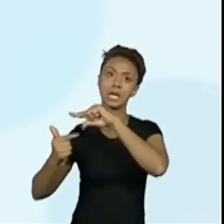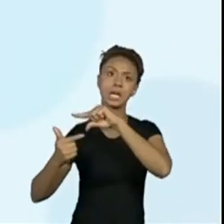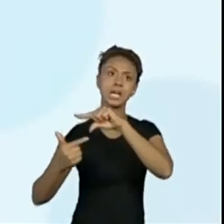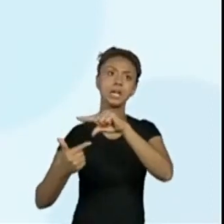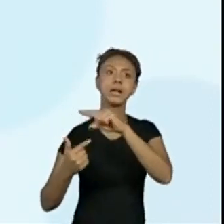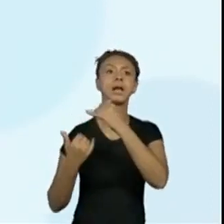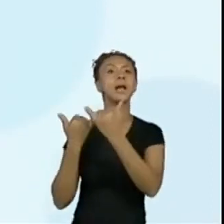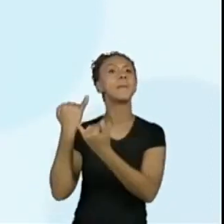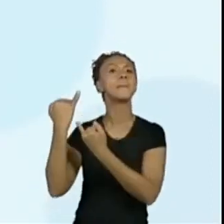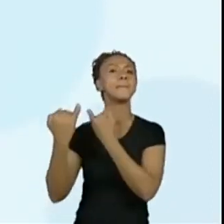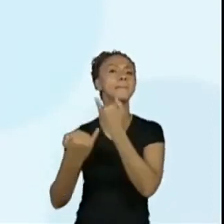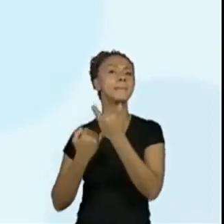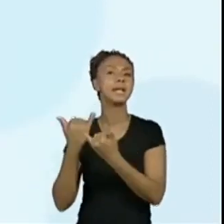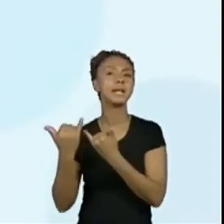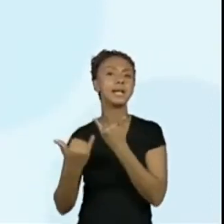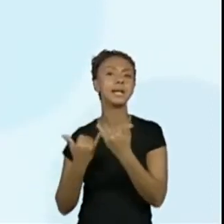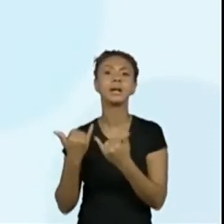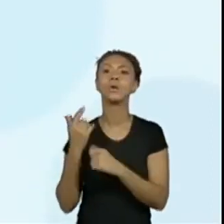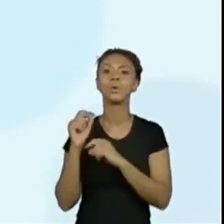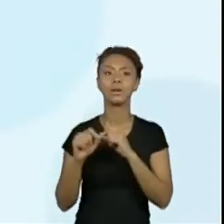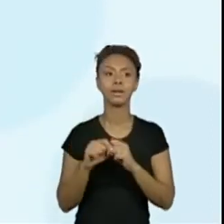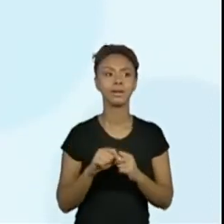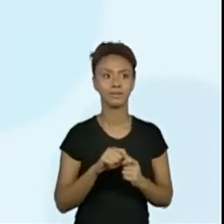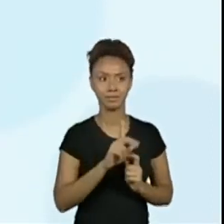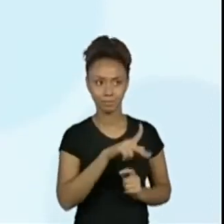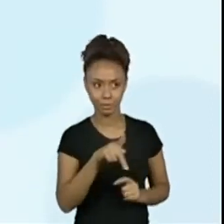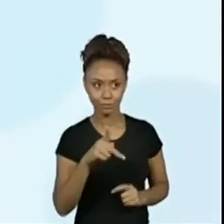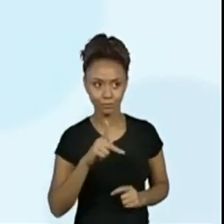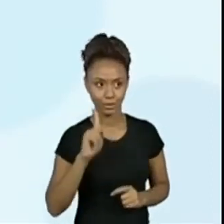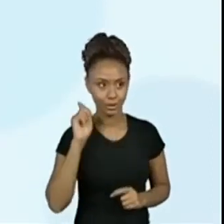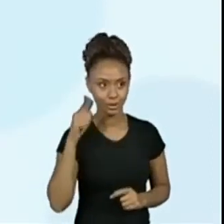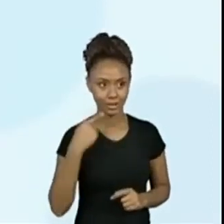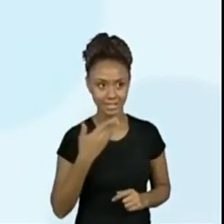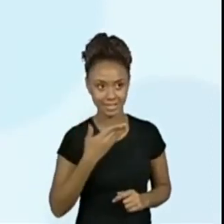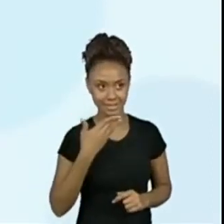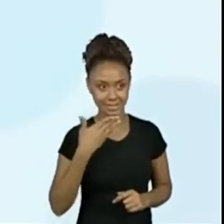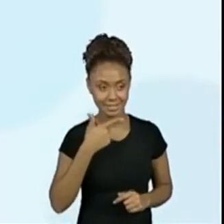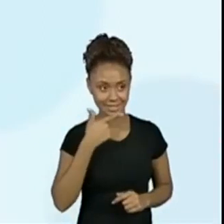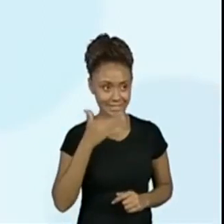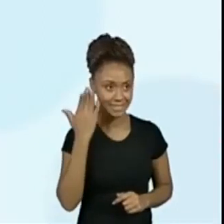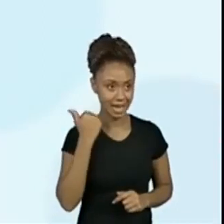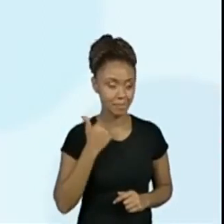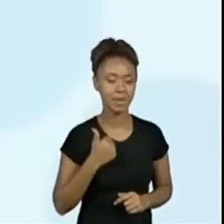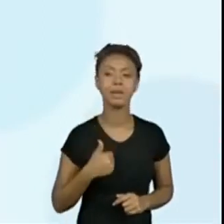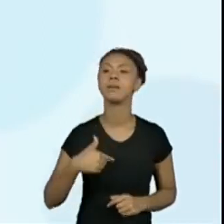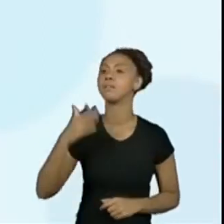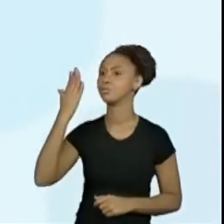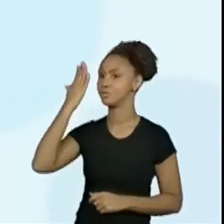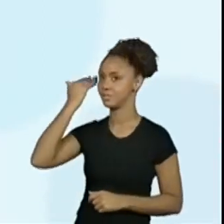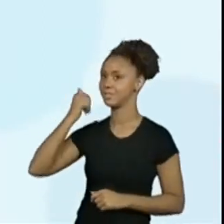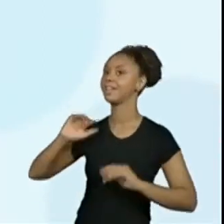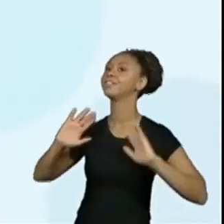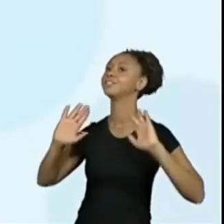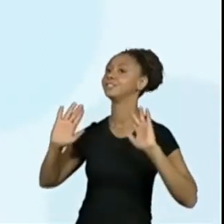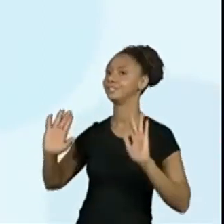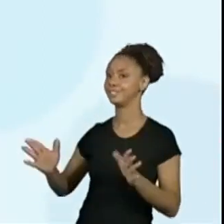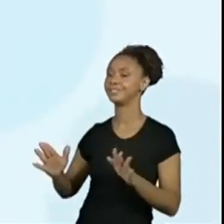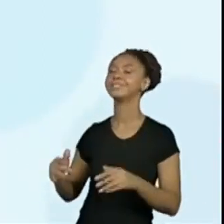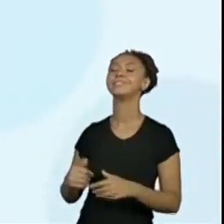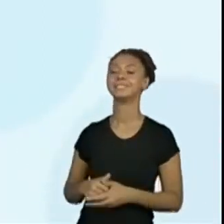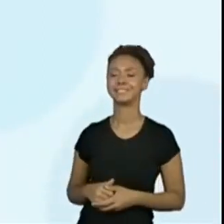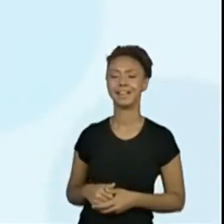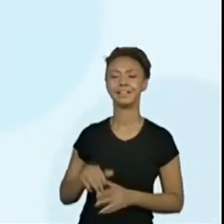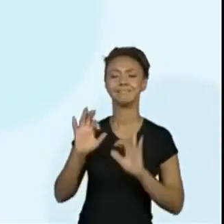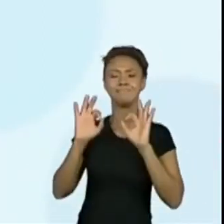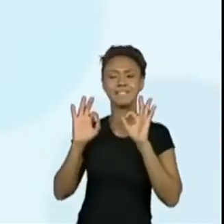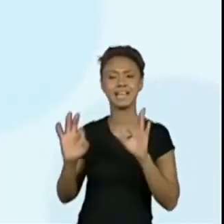Que brincadeira é essa? Você já sabe, professora Kelly, que brincadeira é esta? Sim, já sei qual é essa brincadeira e tenho certeza